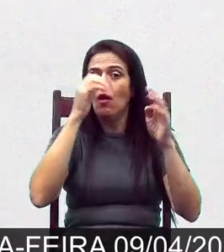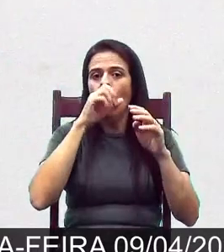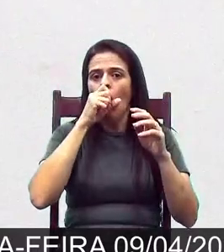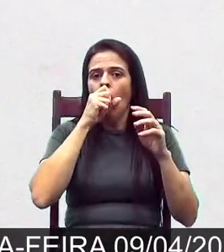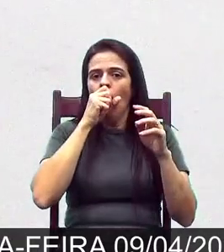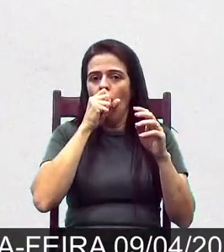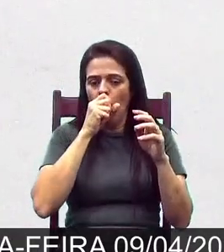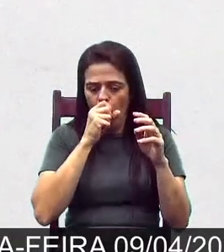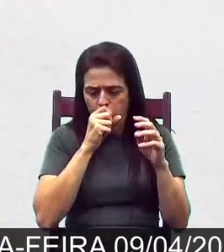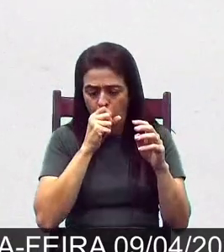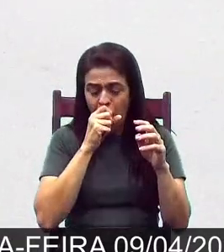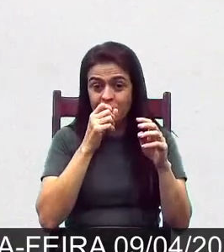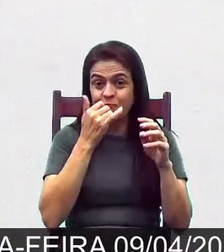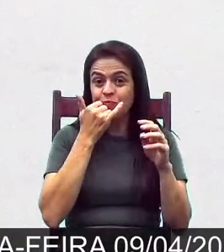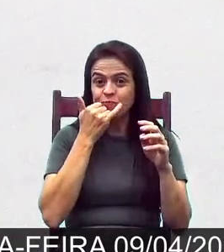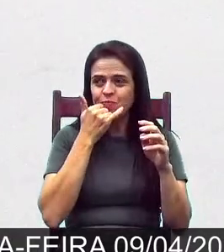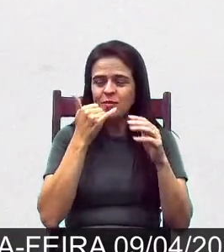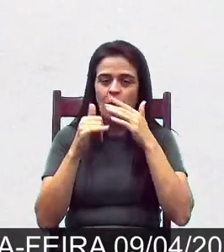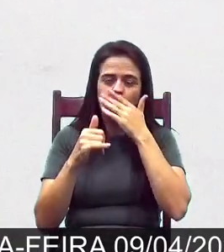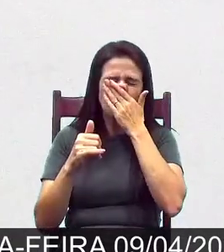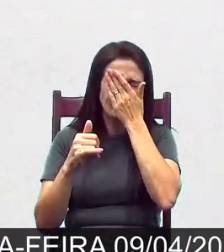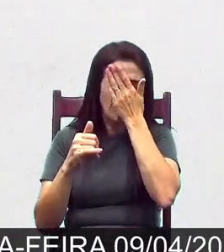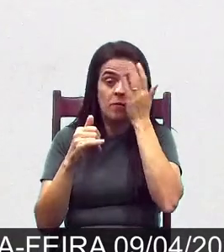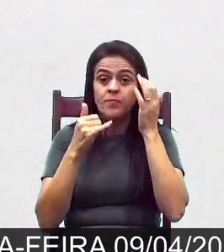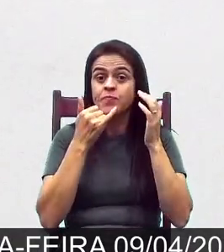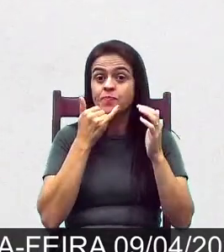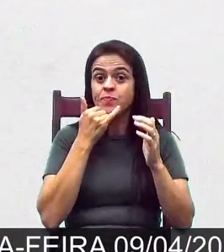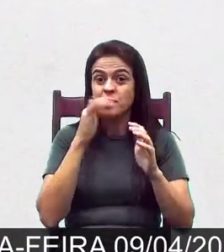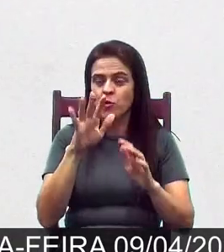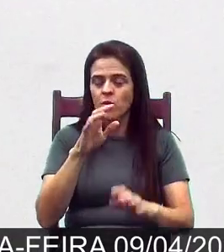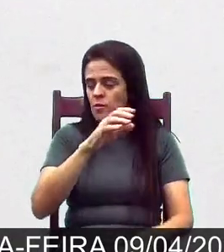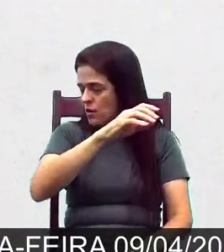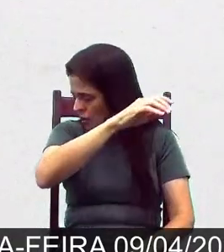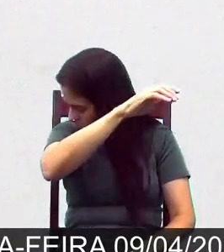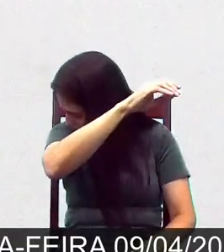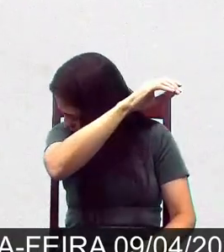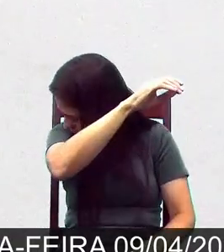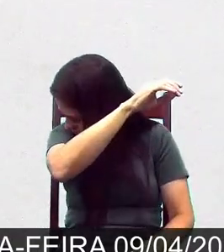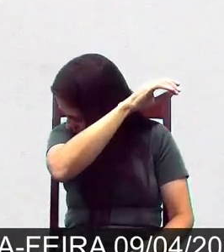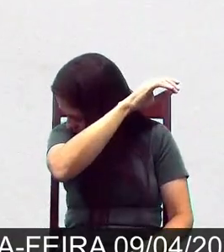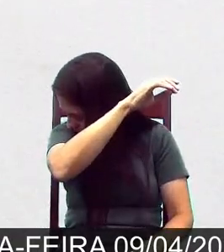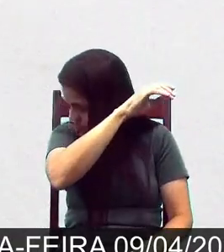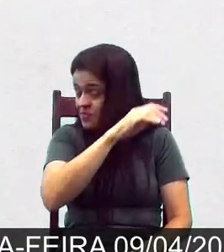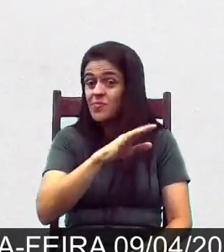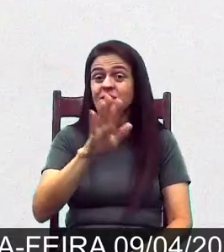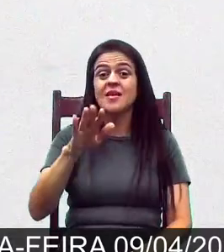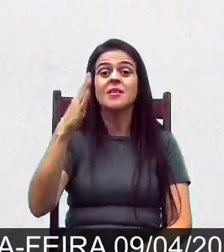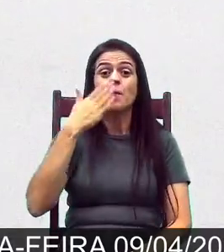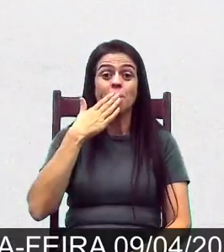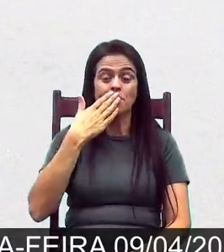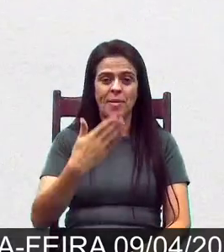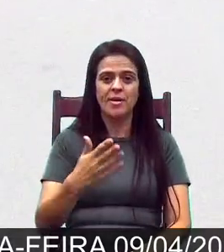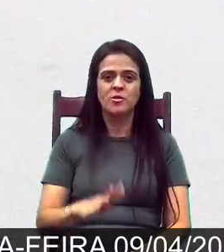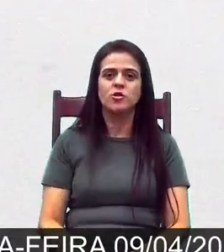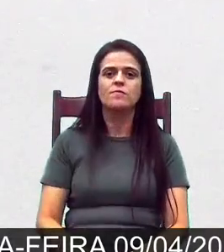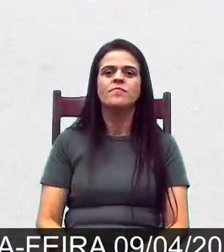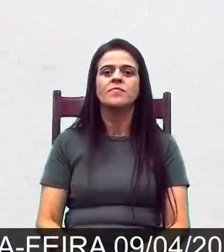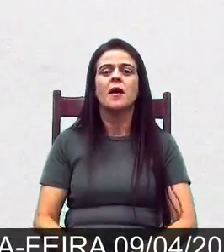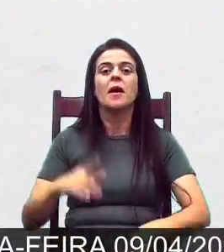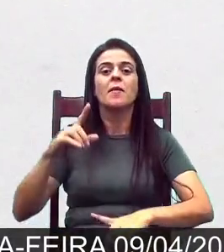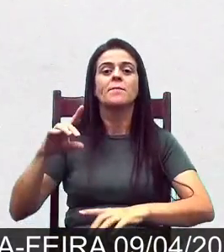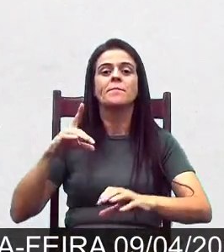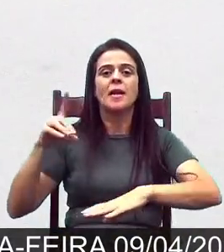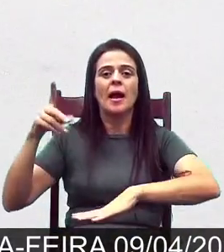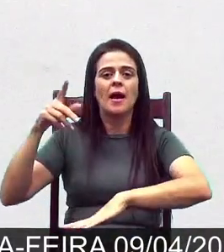acabam atolando e muitas vezes necessitando de socorro para serem rebocados. Assim, por esse motivo e por questões de